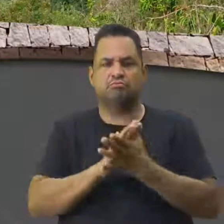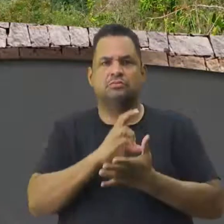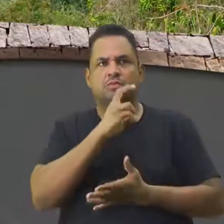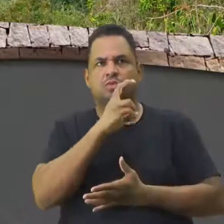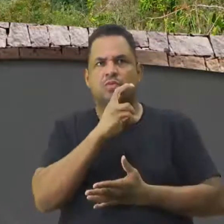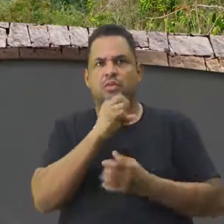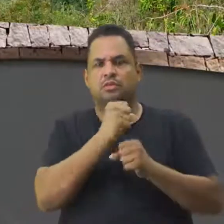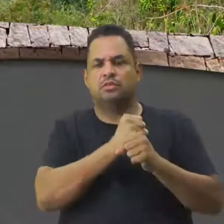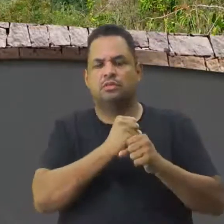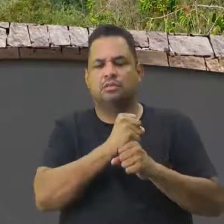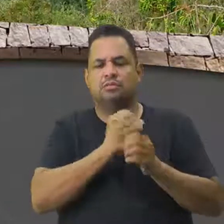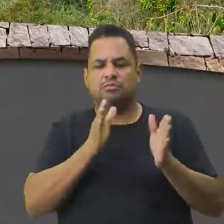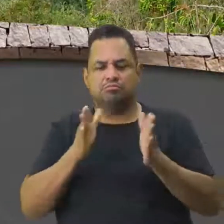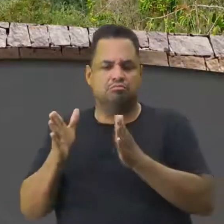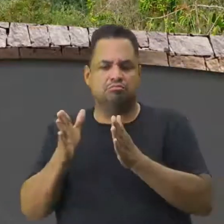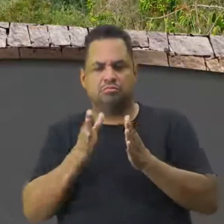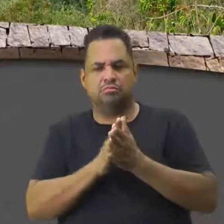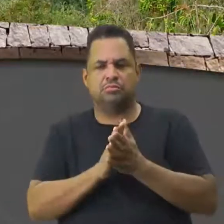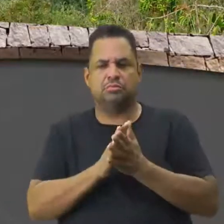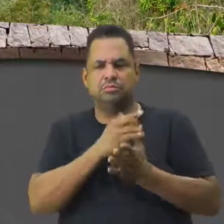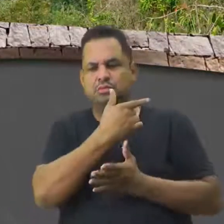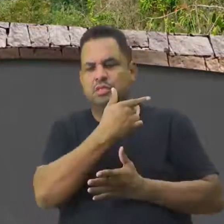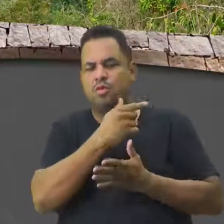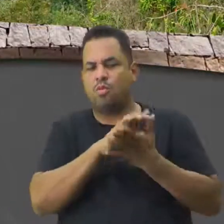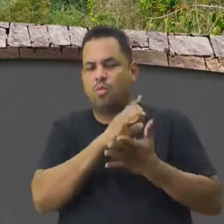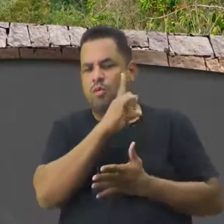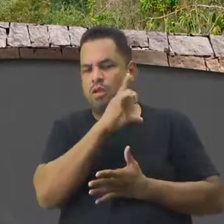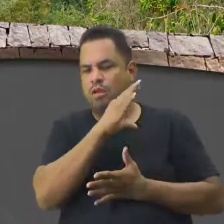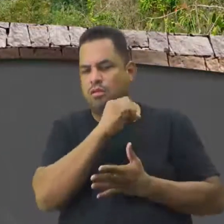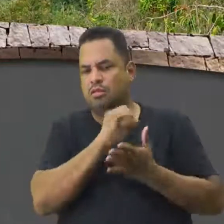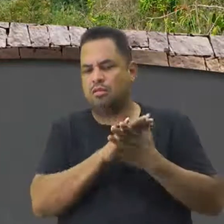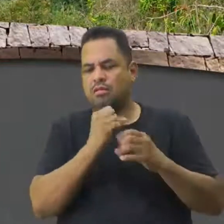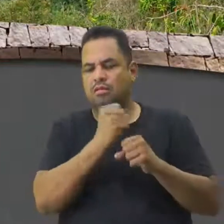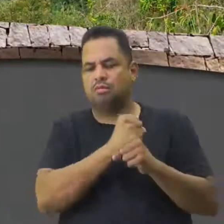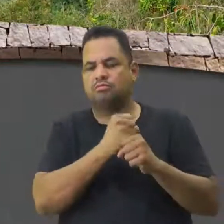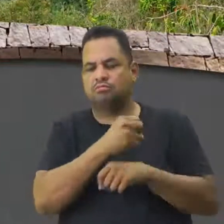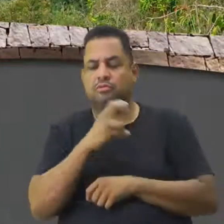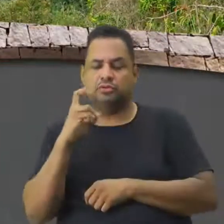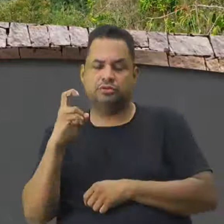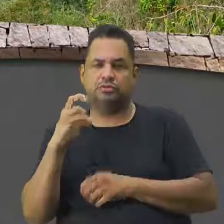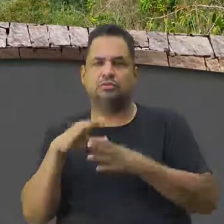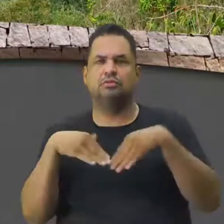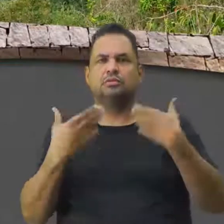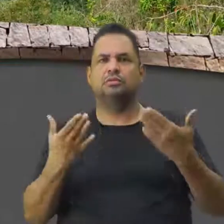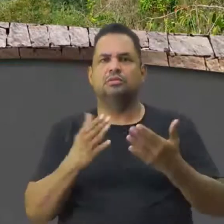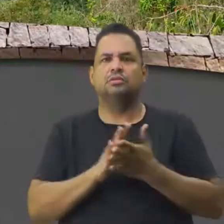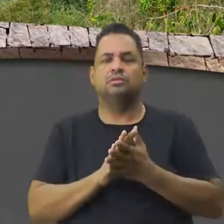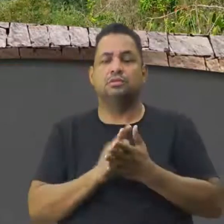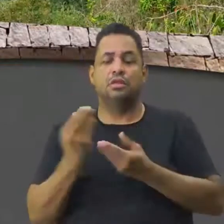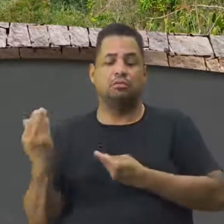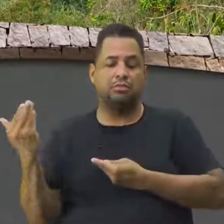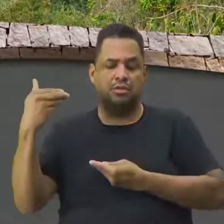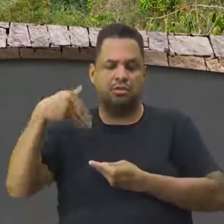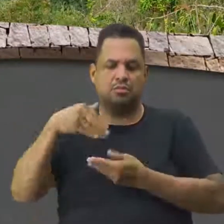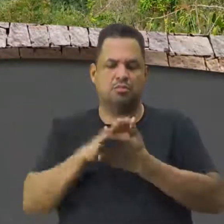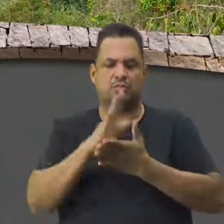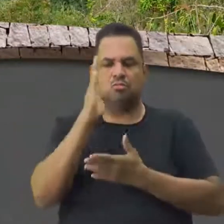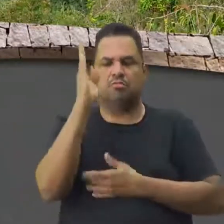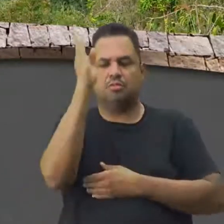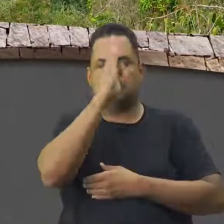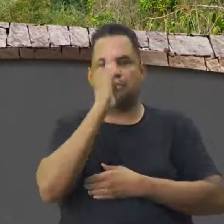em 5. Portanto, ele trouxe para o Brasil a indústria automobilística. E aqui é